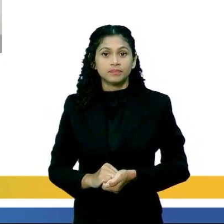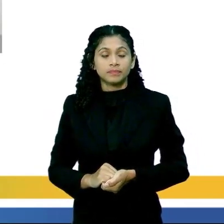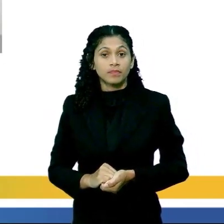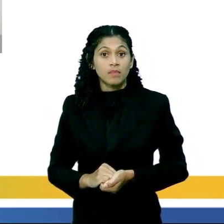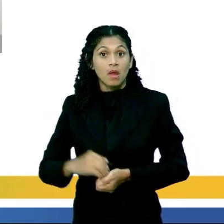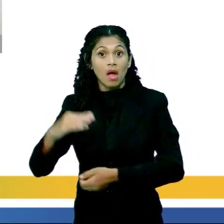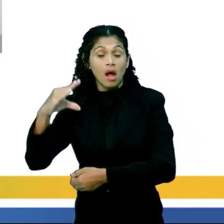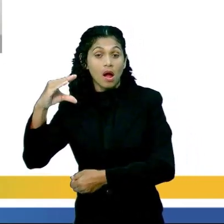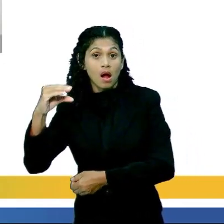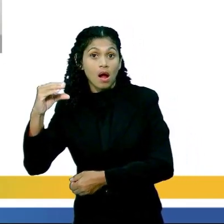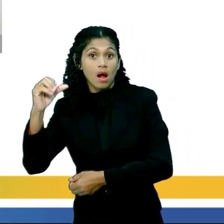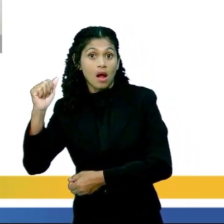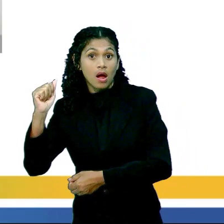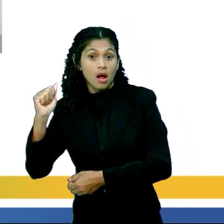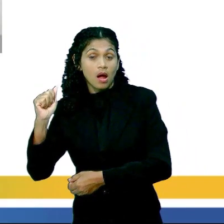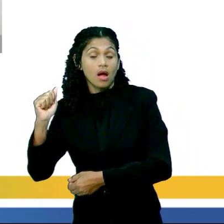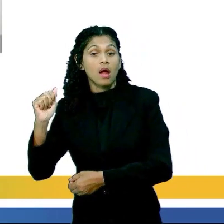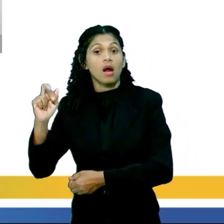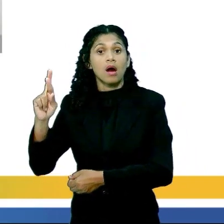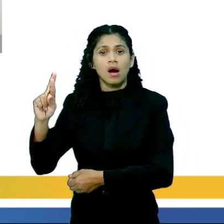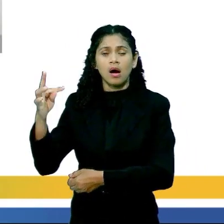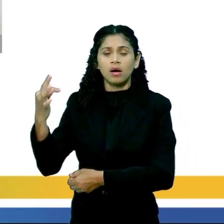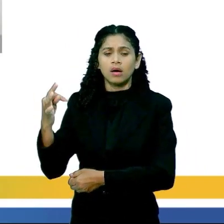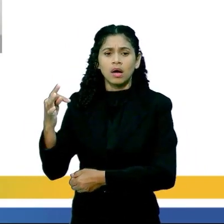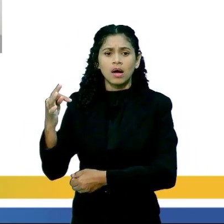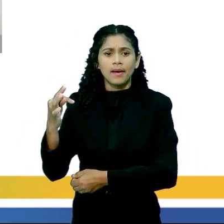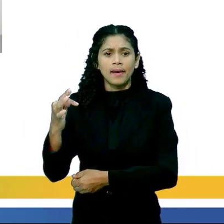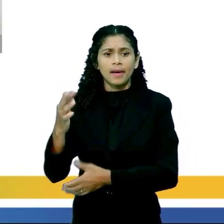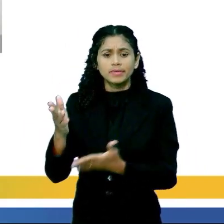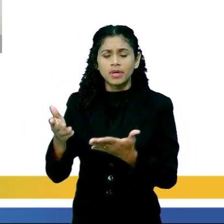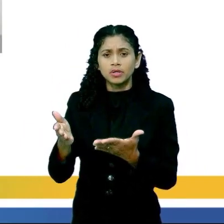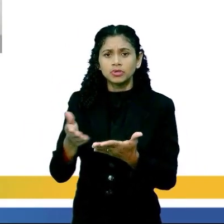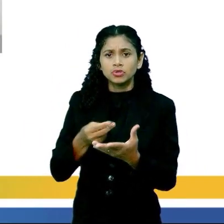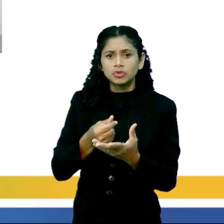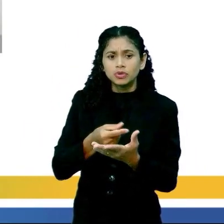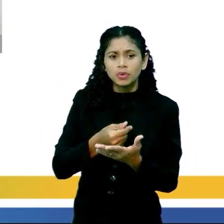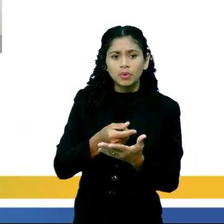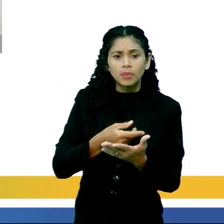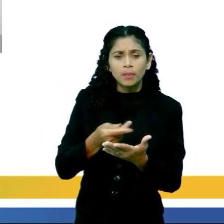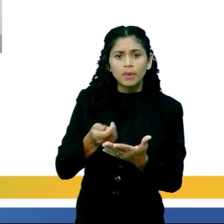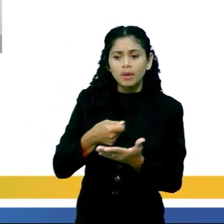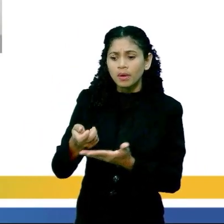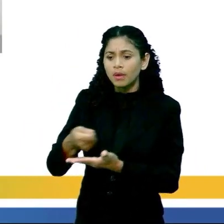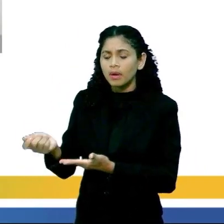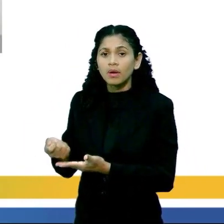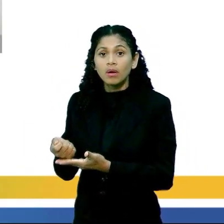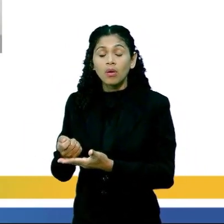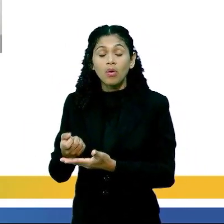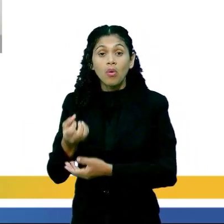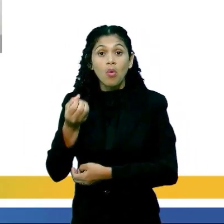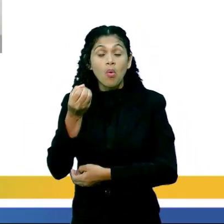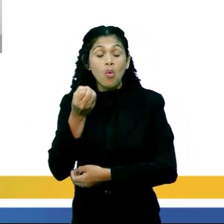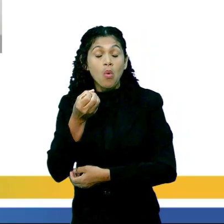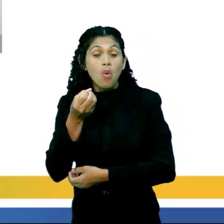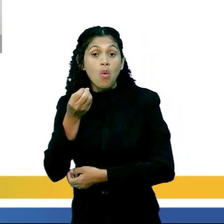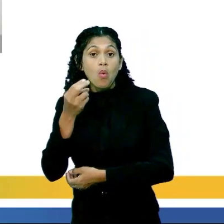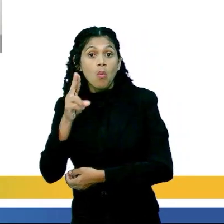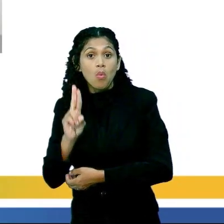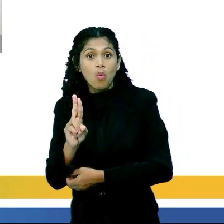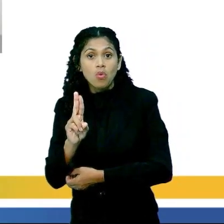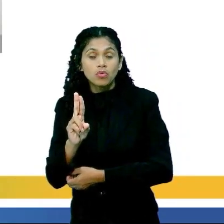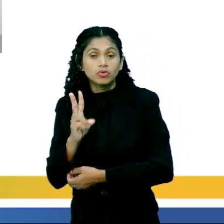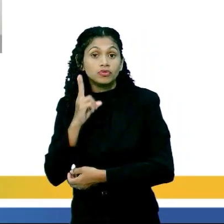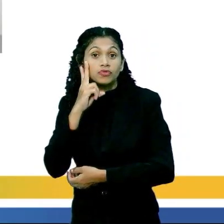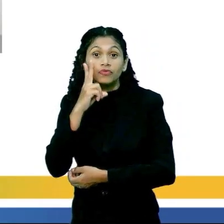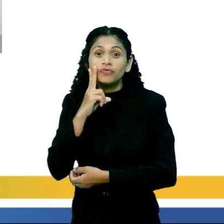vinhos, ou seja, seria carta de baralho de vinhos ou um cardápio de vinhos? A palavra vinho, né, galera,